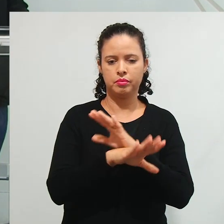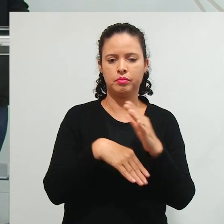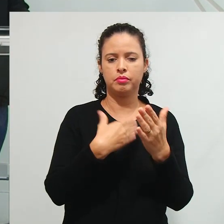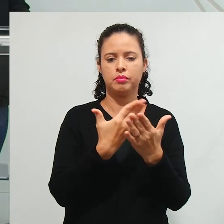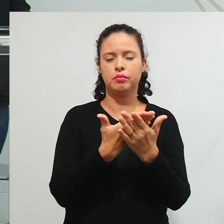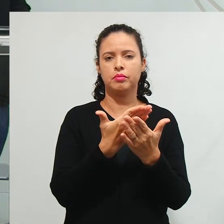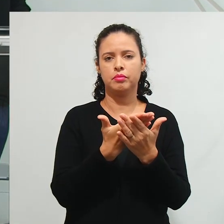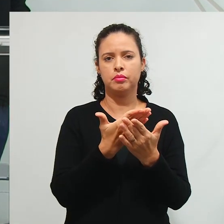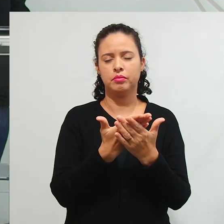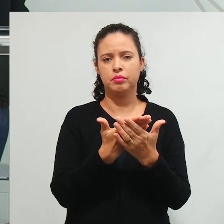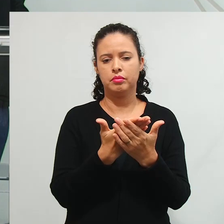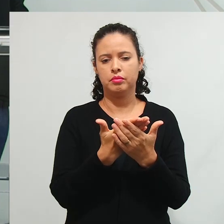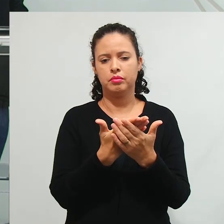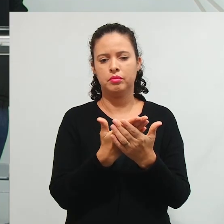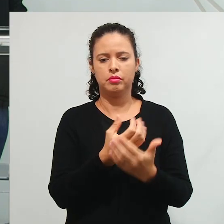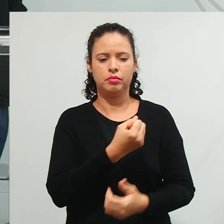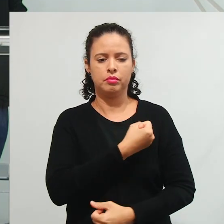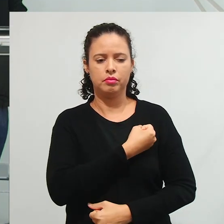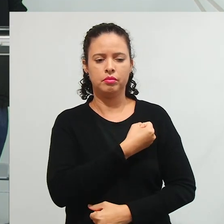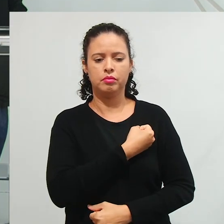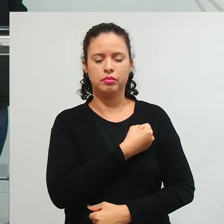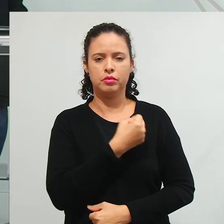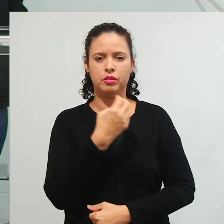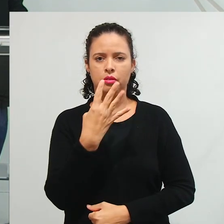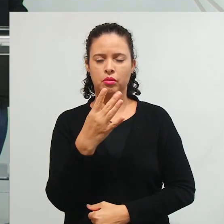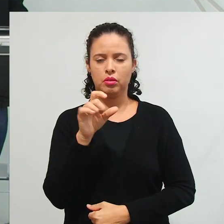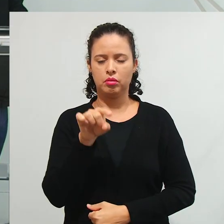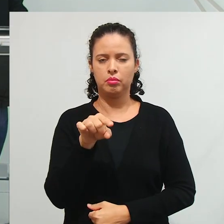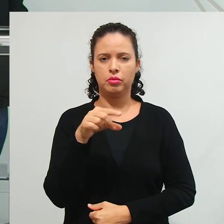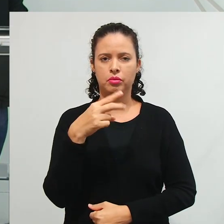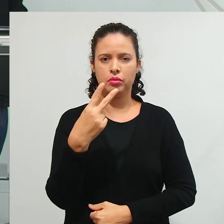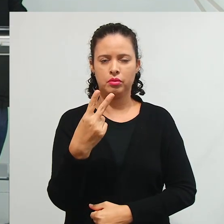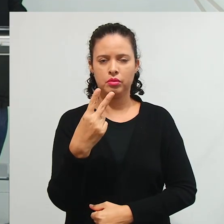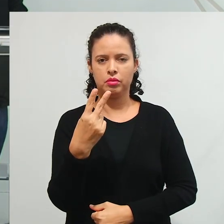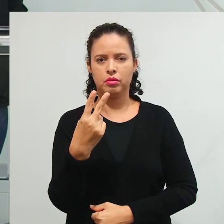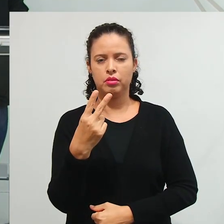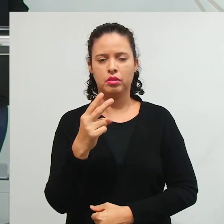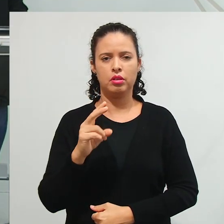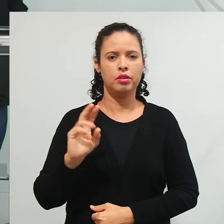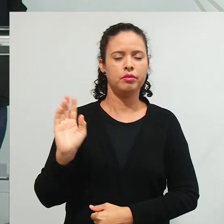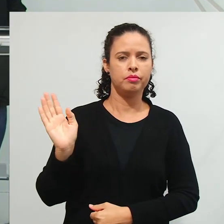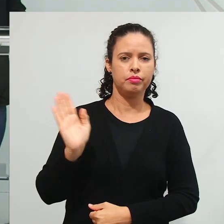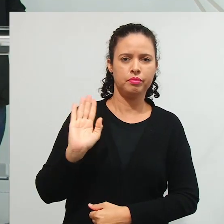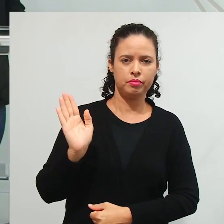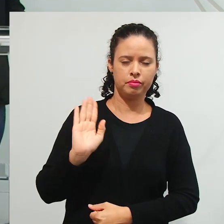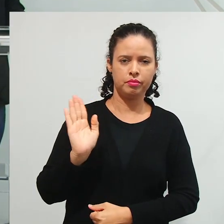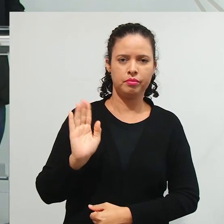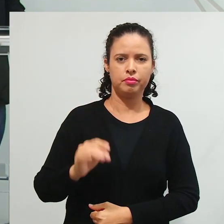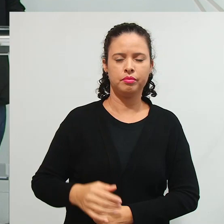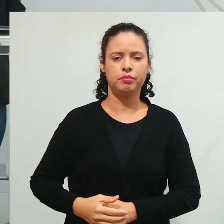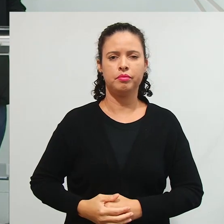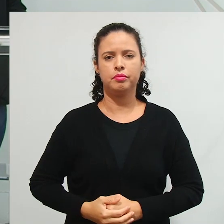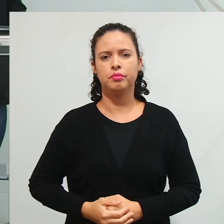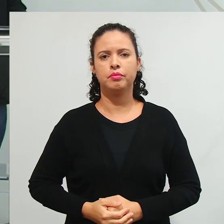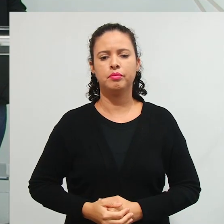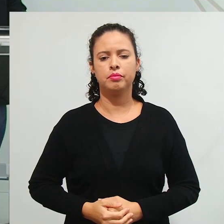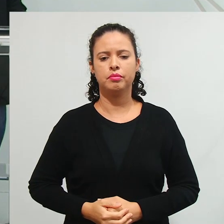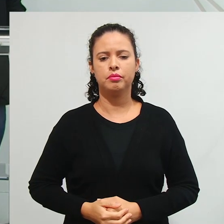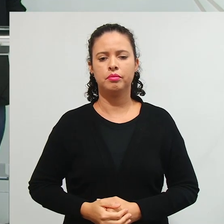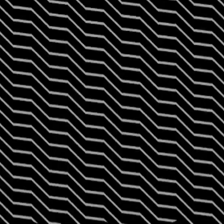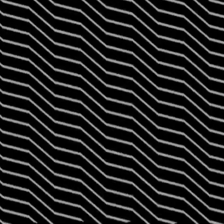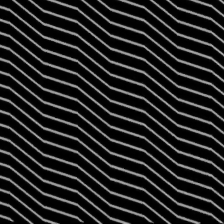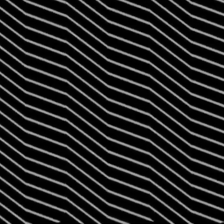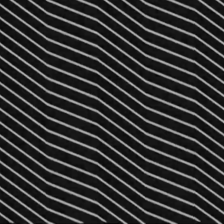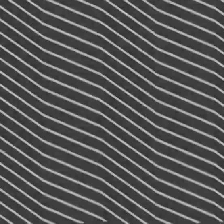finalizamos aqui a nossa webaula de 4.2 e até a nossa próxima aula. Tchau, tchau!